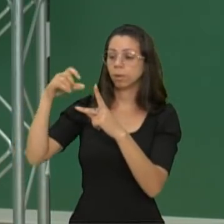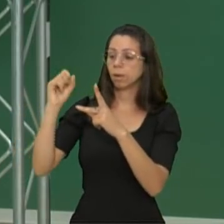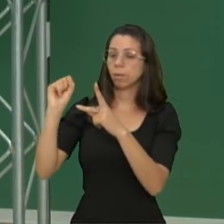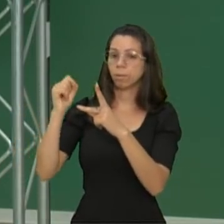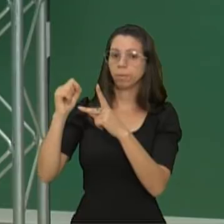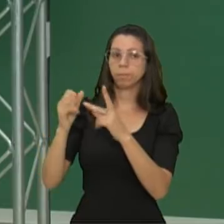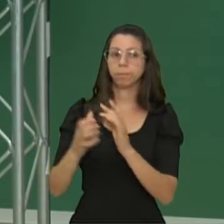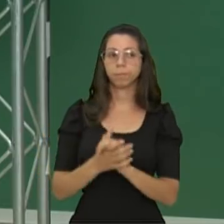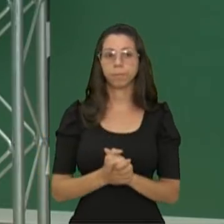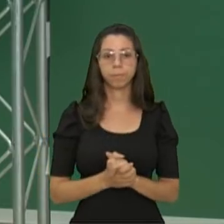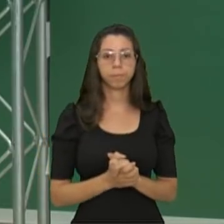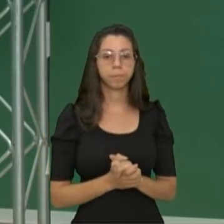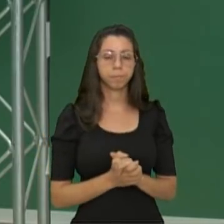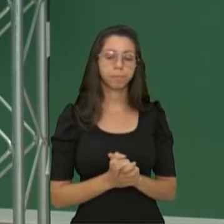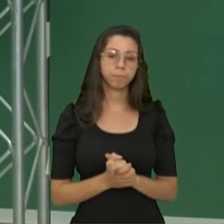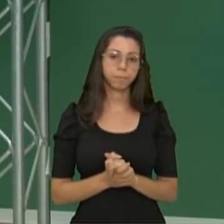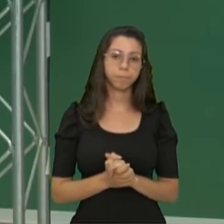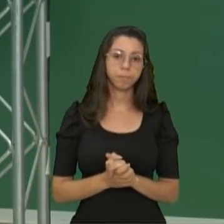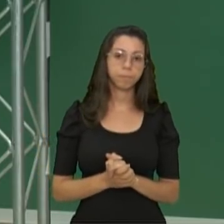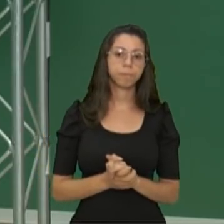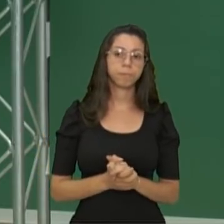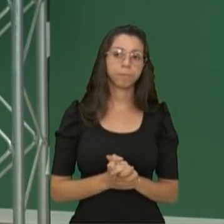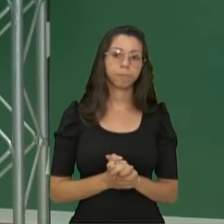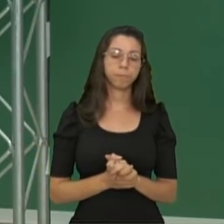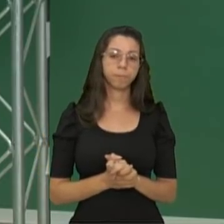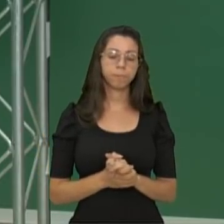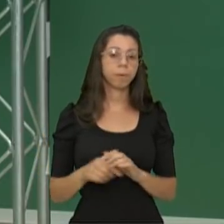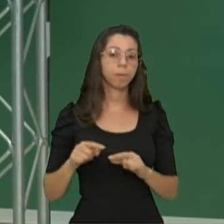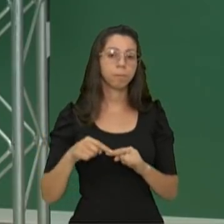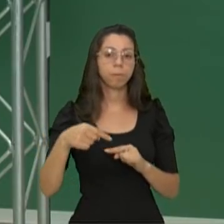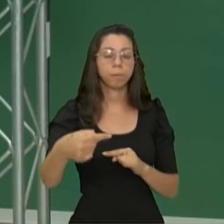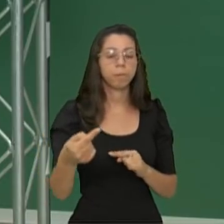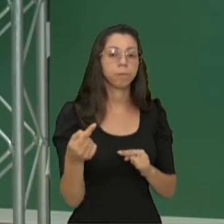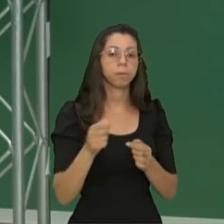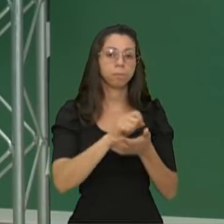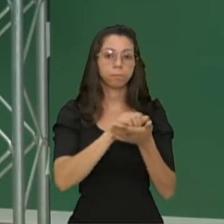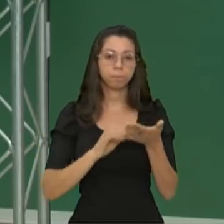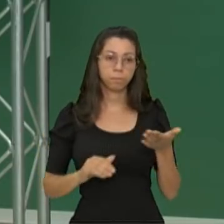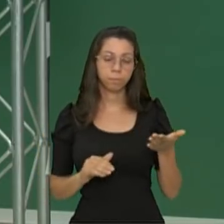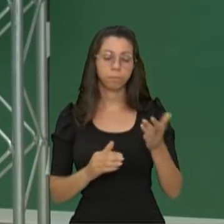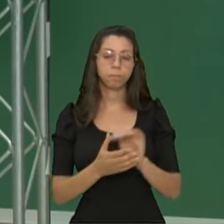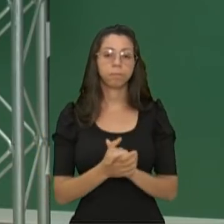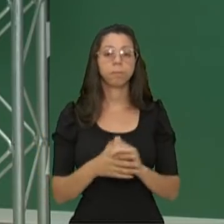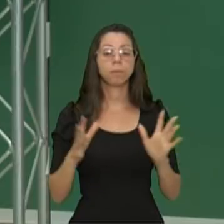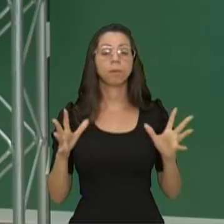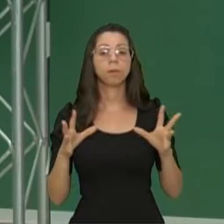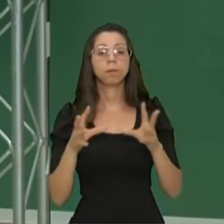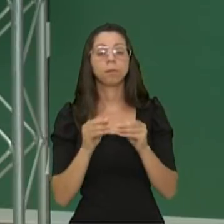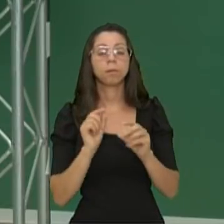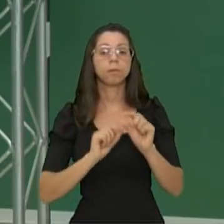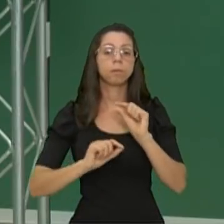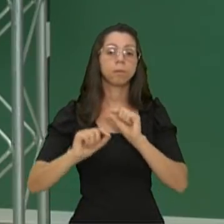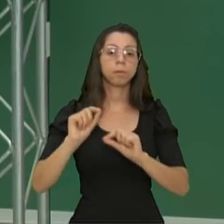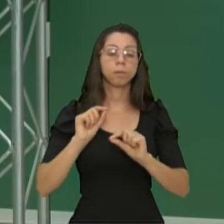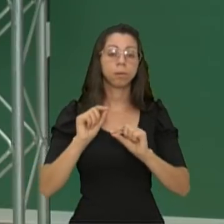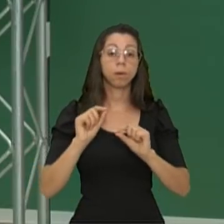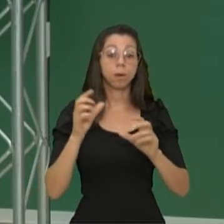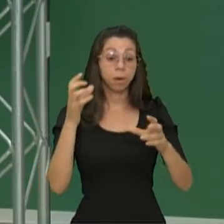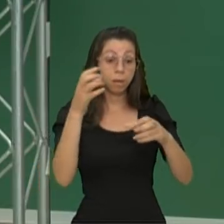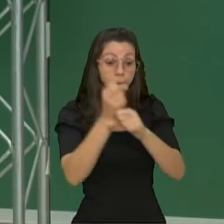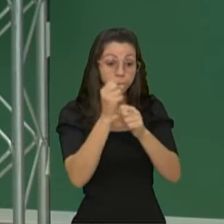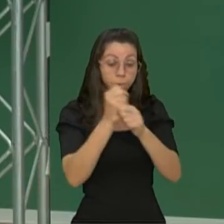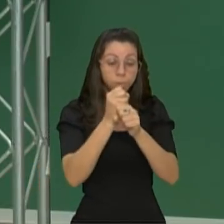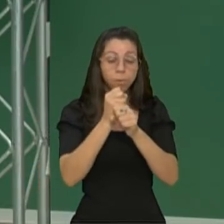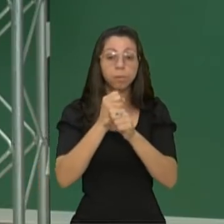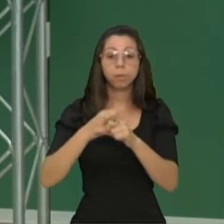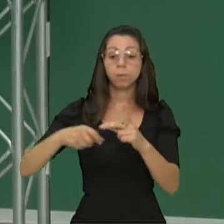Certinho? Então, sequência para o próximo exercício. A soma dos quadrados de dois números positivos